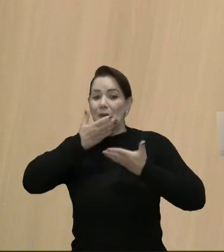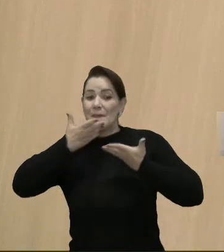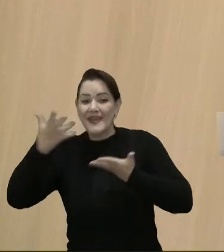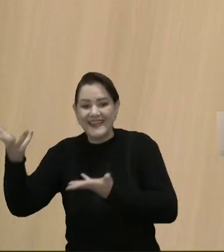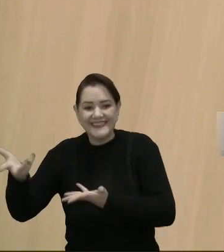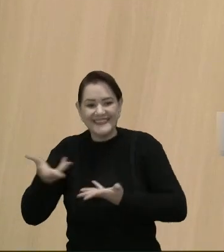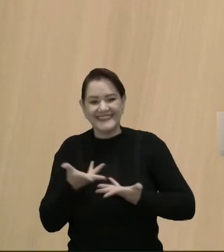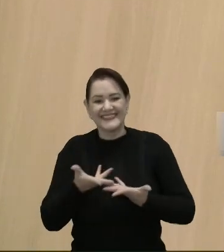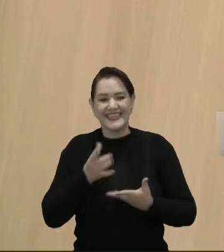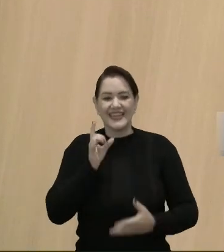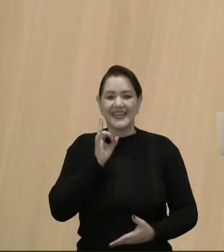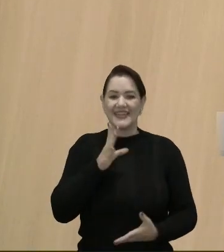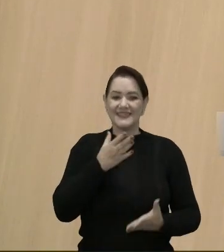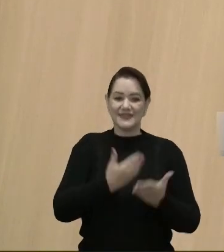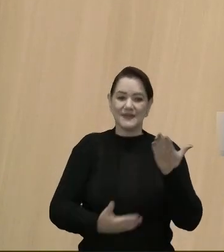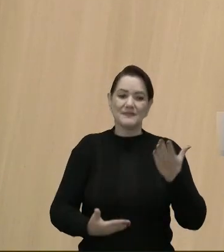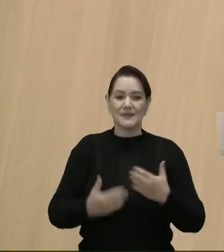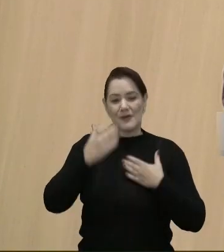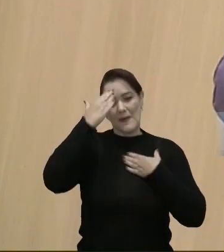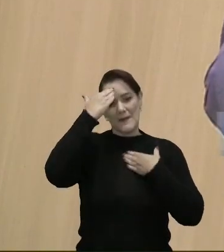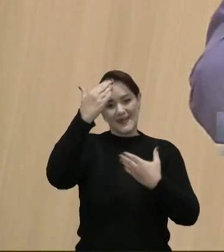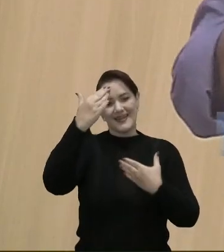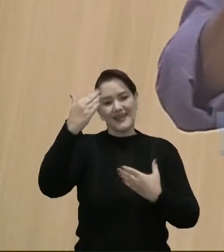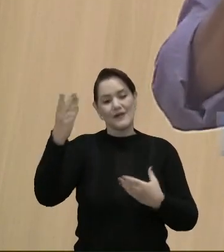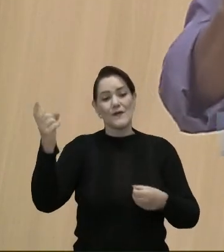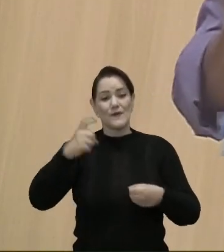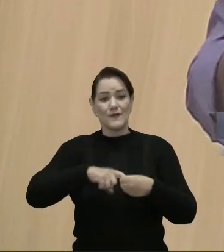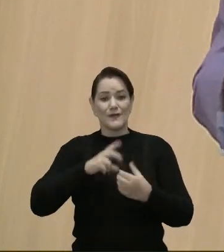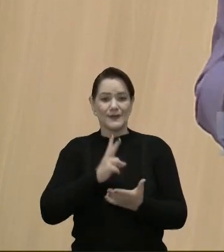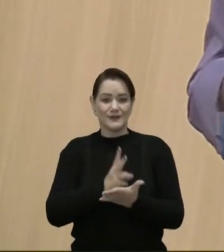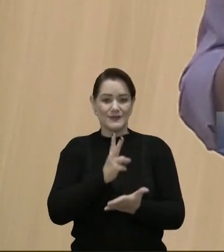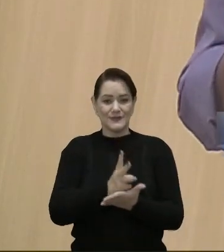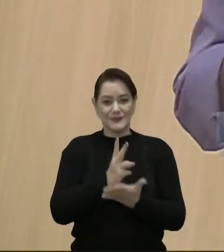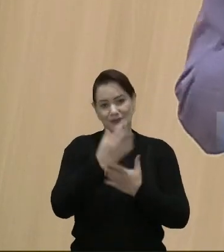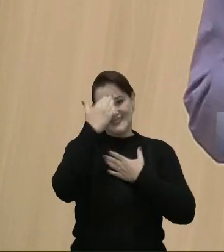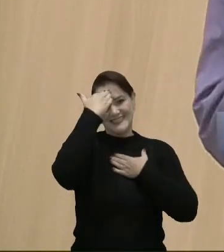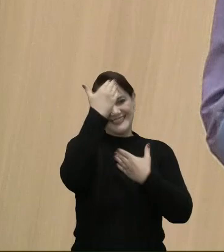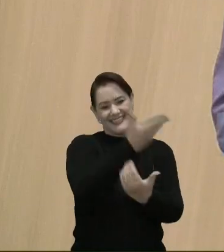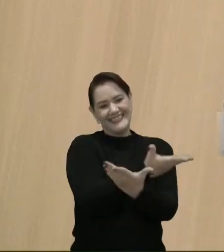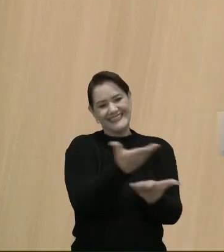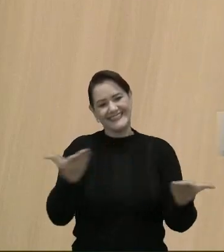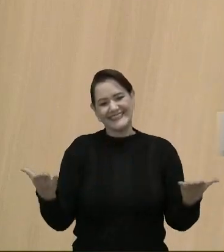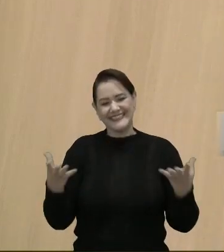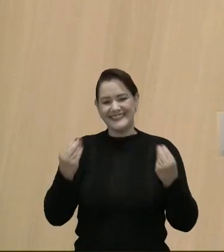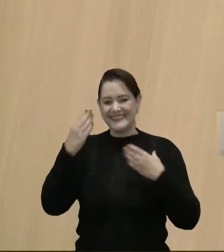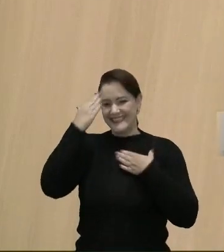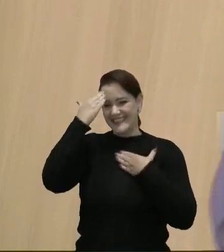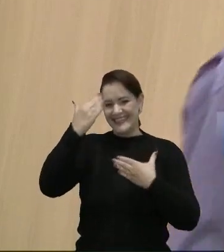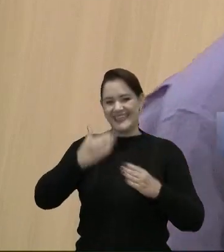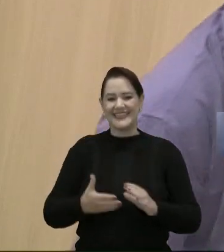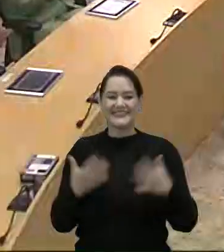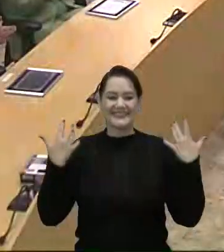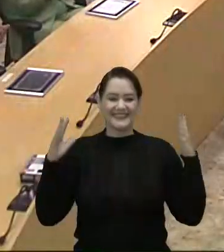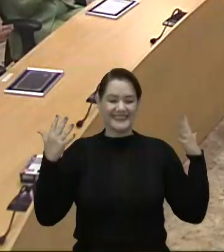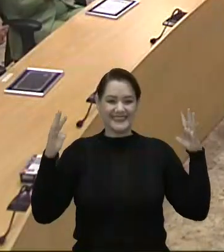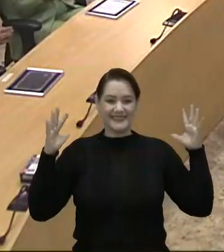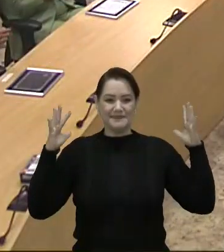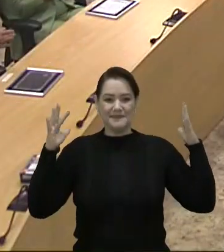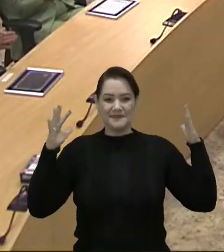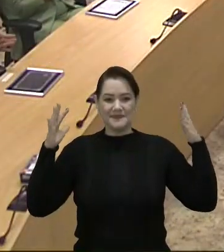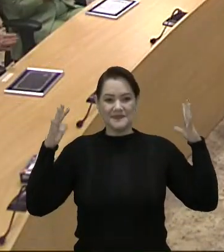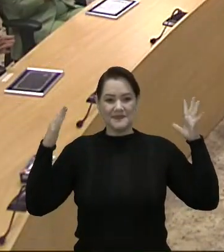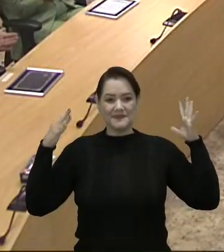e ele só termina no muito obrigado, volto sempre. Quero agradecer a todos vocês, meu muito obrigado.